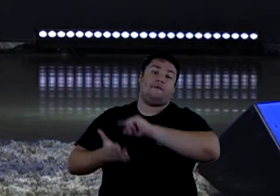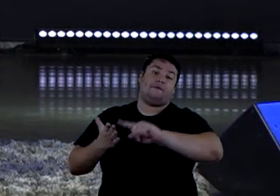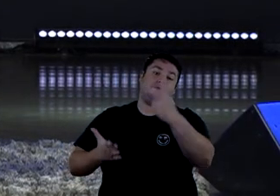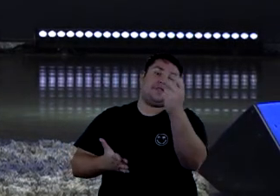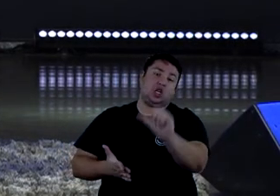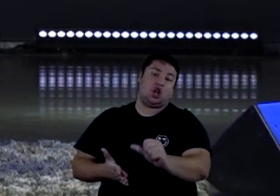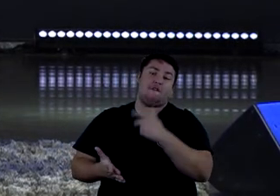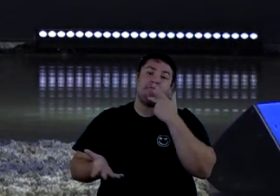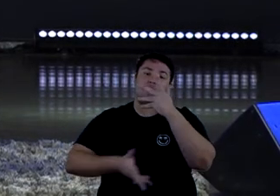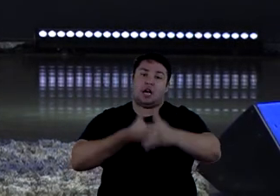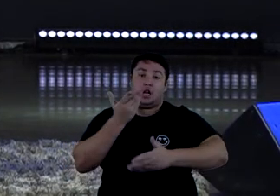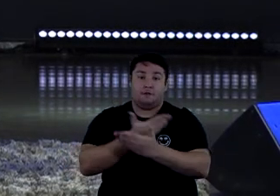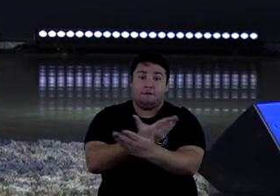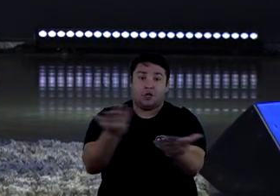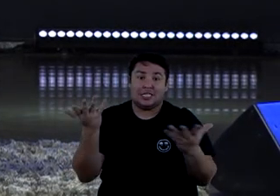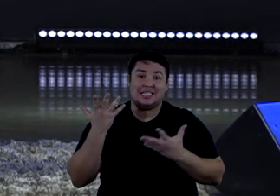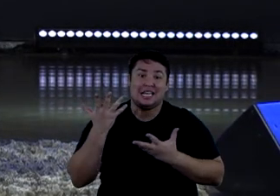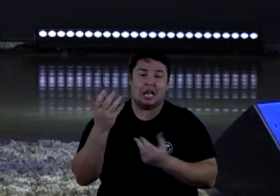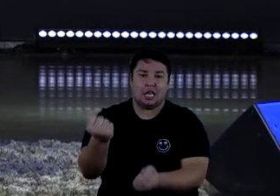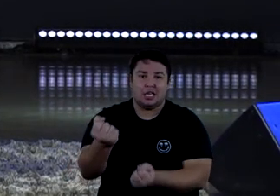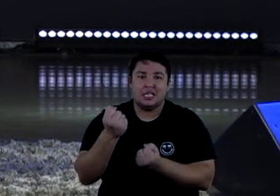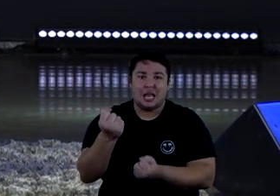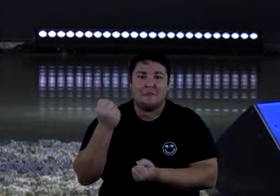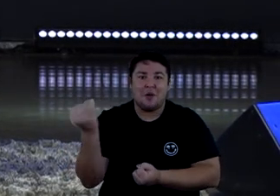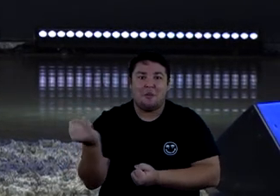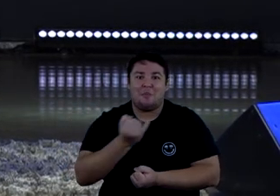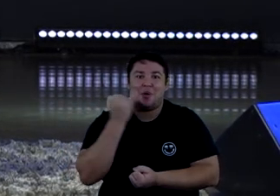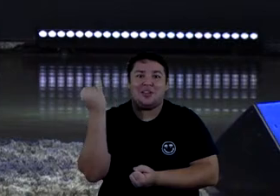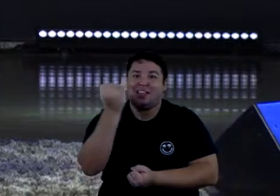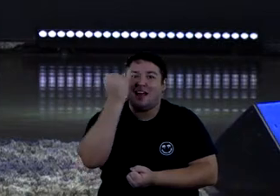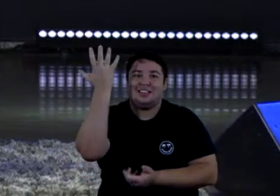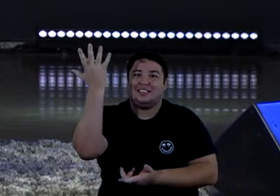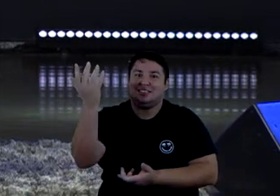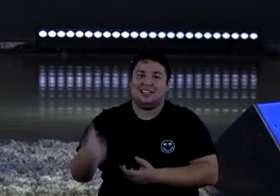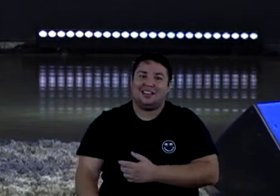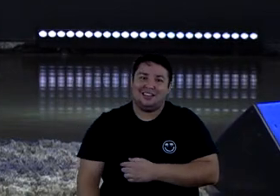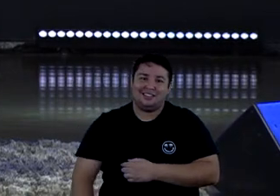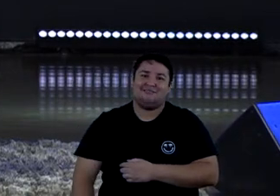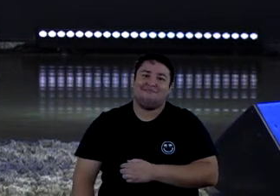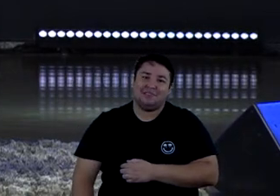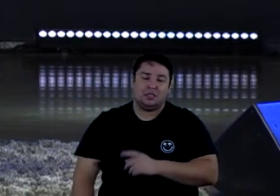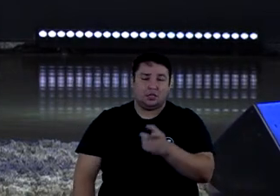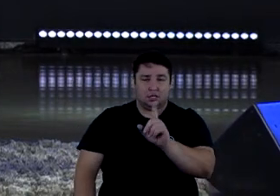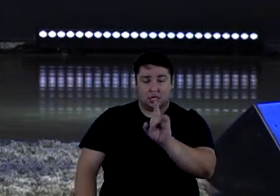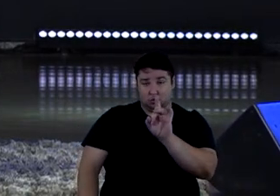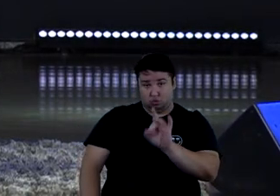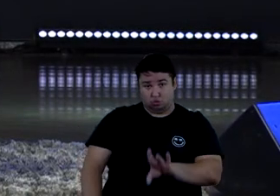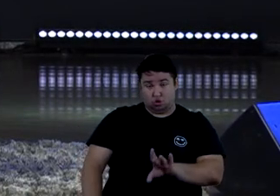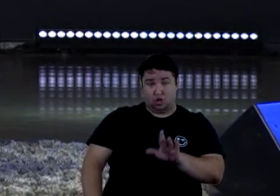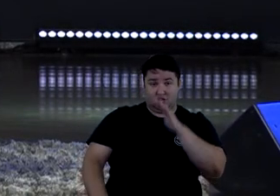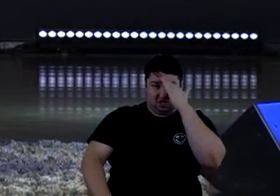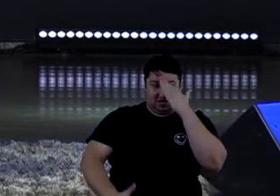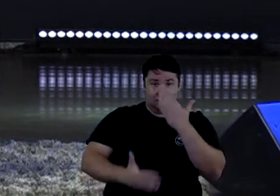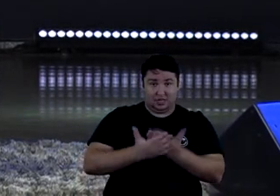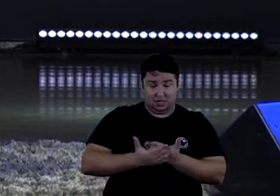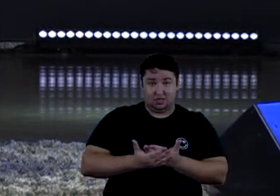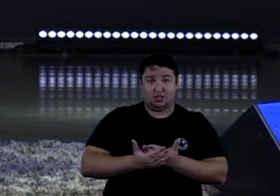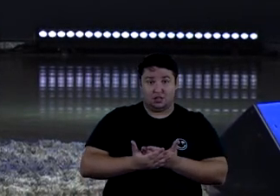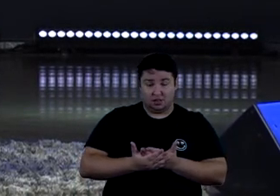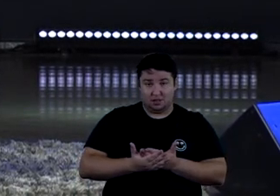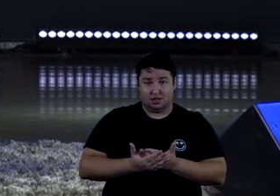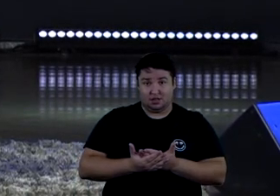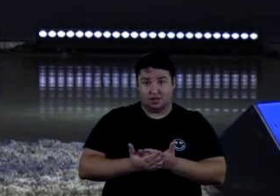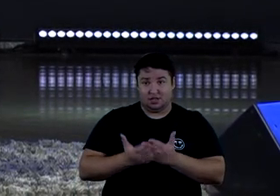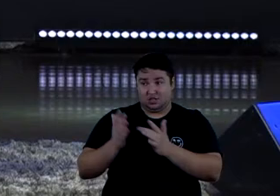Vocês receberam o privilégio, diga privilégio, não apenas de crer